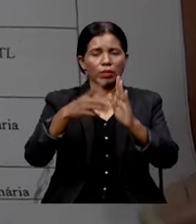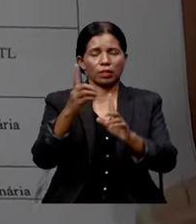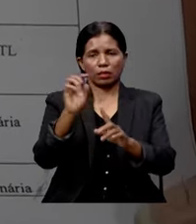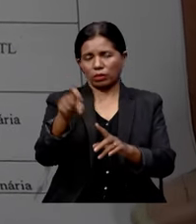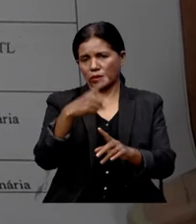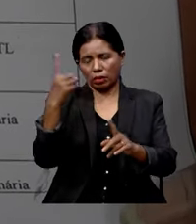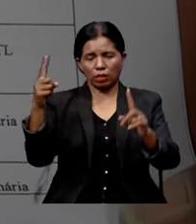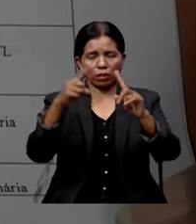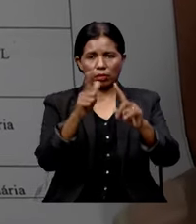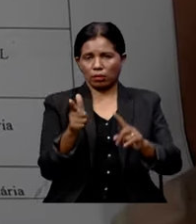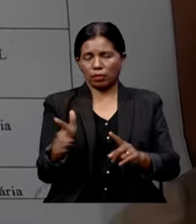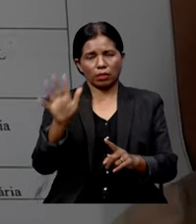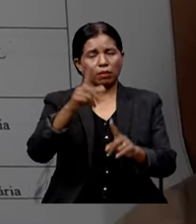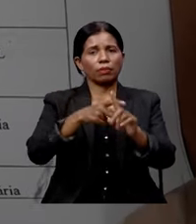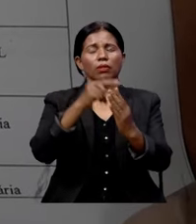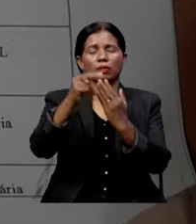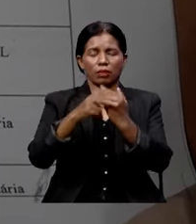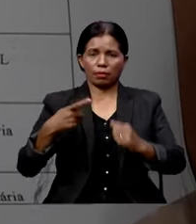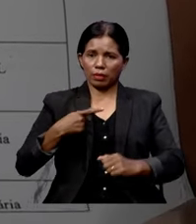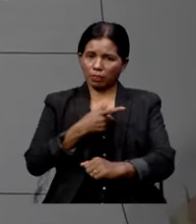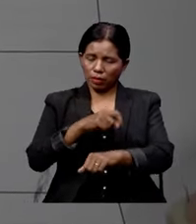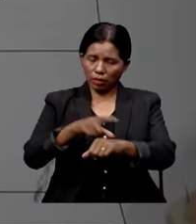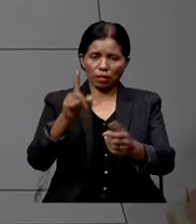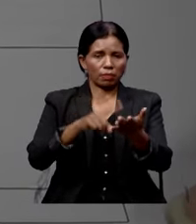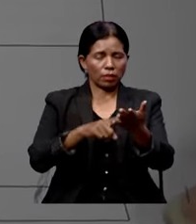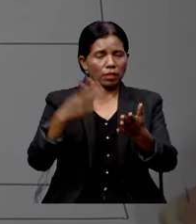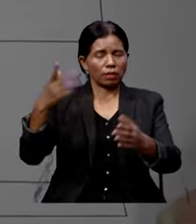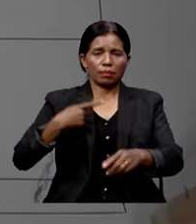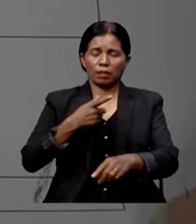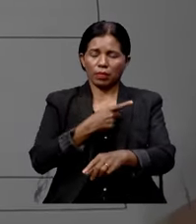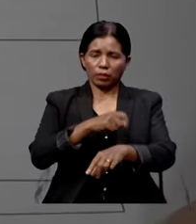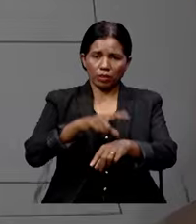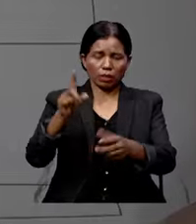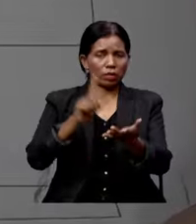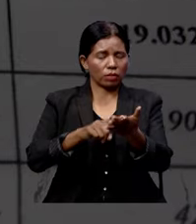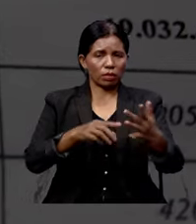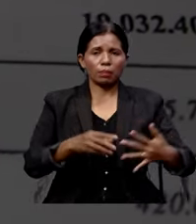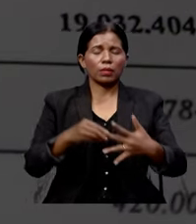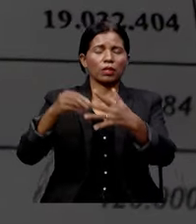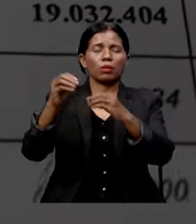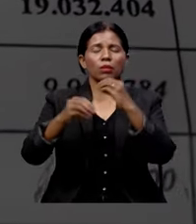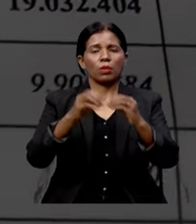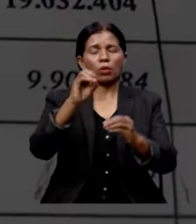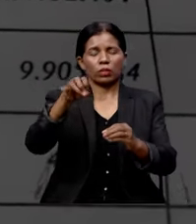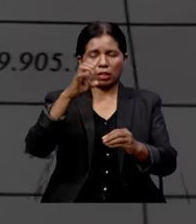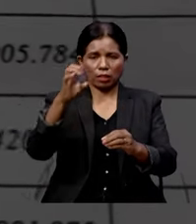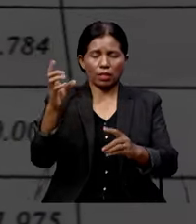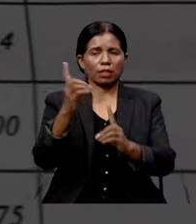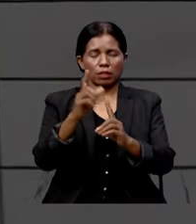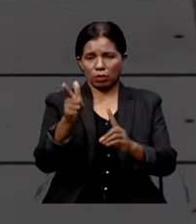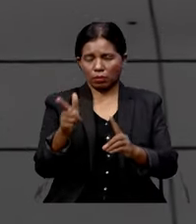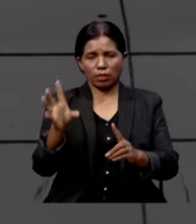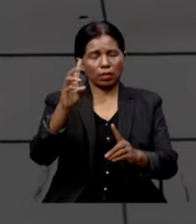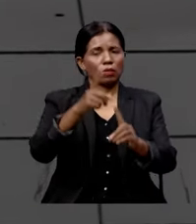singida to lorong rong resi 5 fula novembro parlamento nasional sei debate iha plenaria ba diskusang spesialidade kono ba OZE refere nune ya lorong rong resi 9